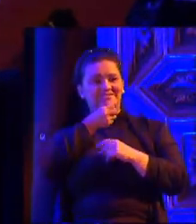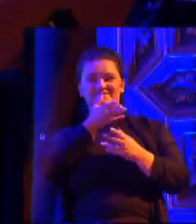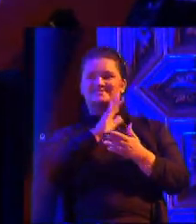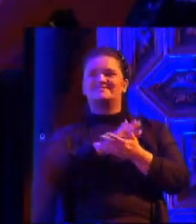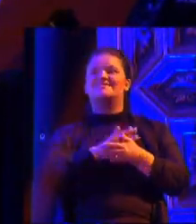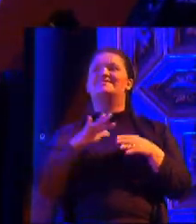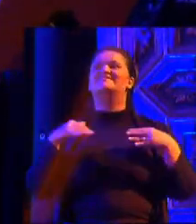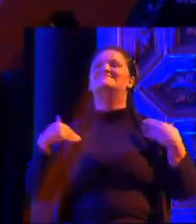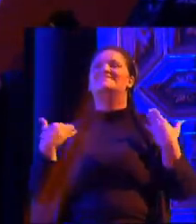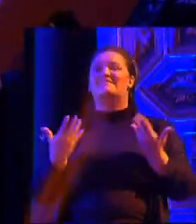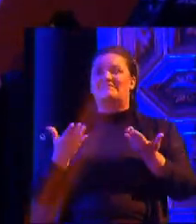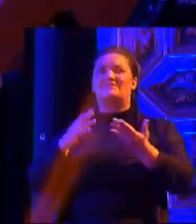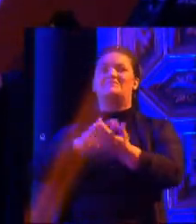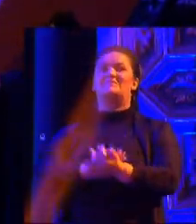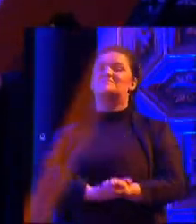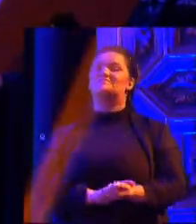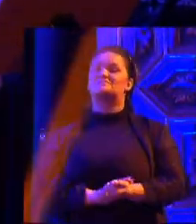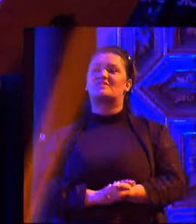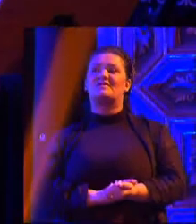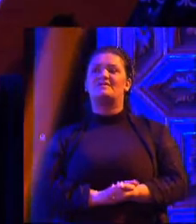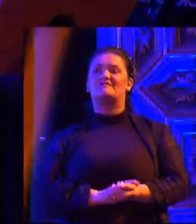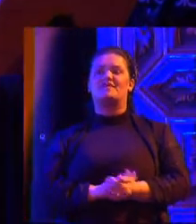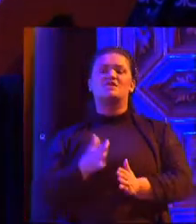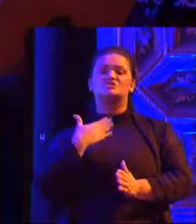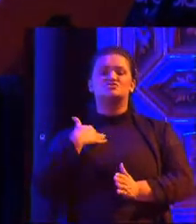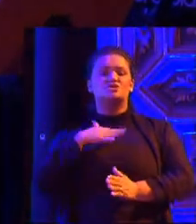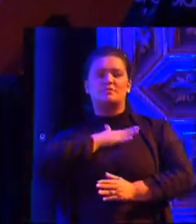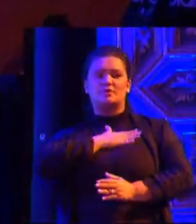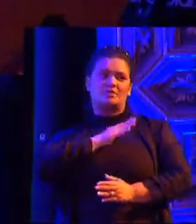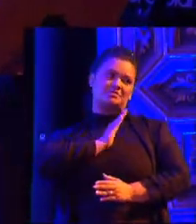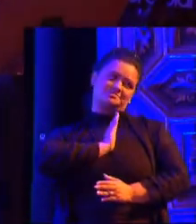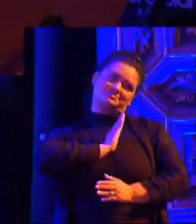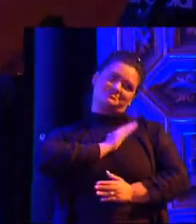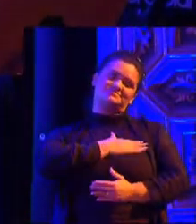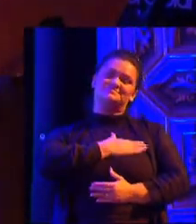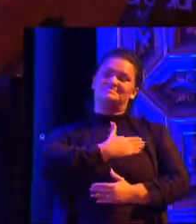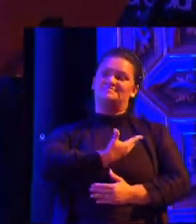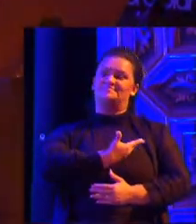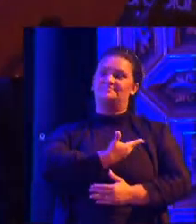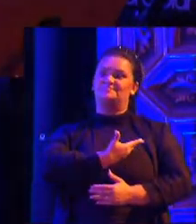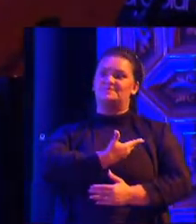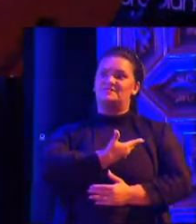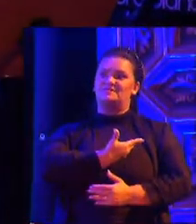Gente, eu, de todo meu coração,